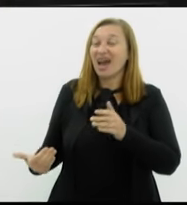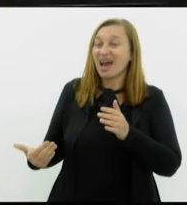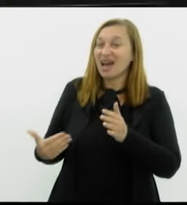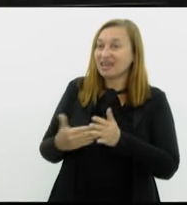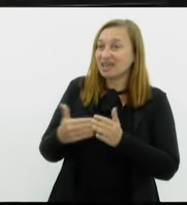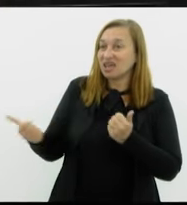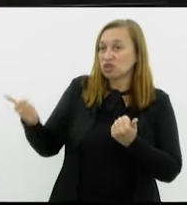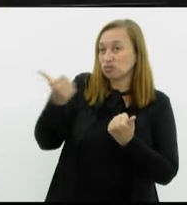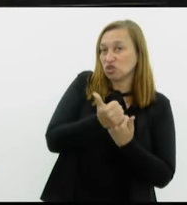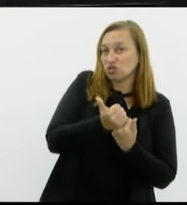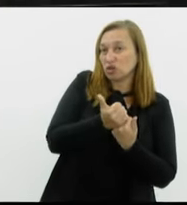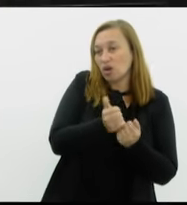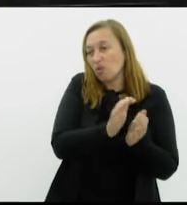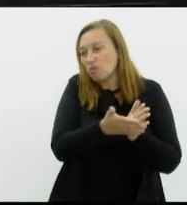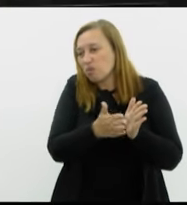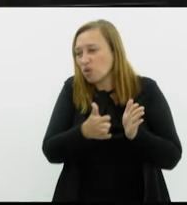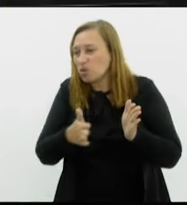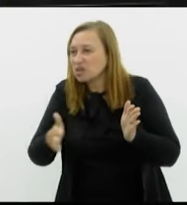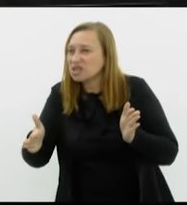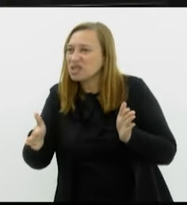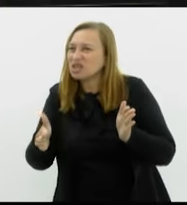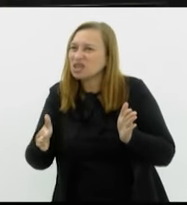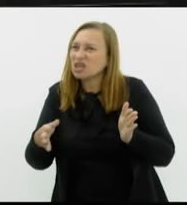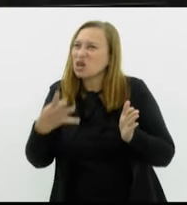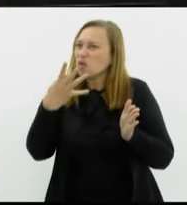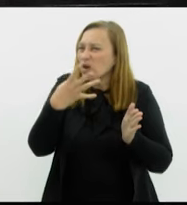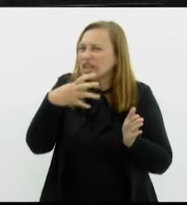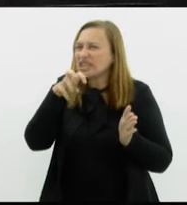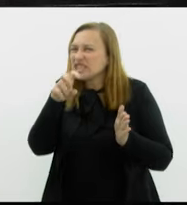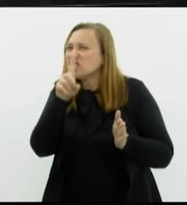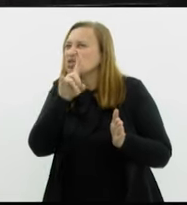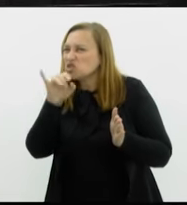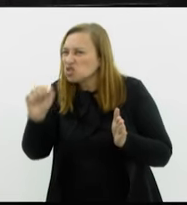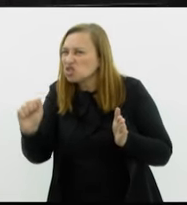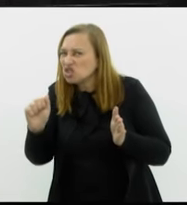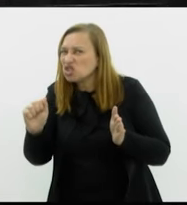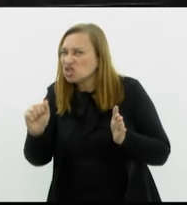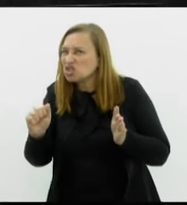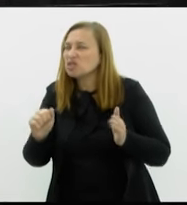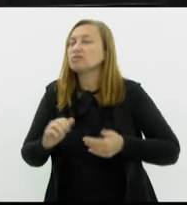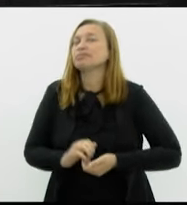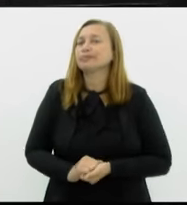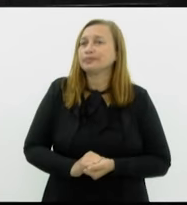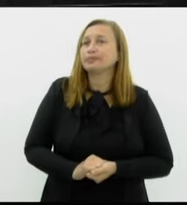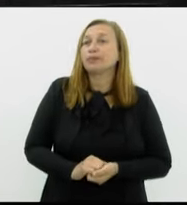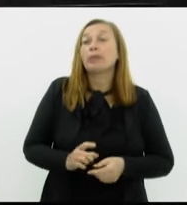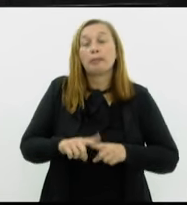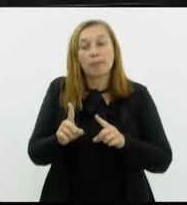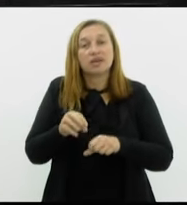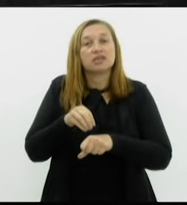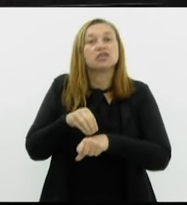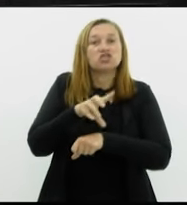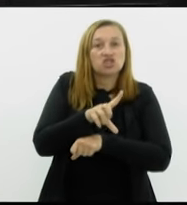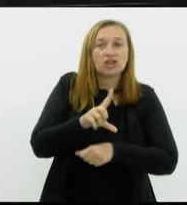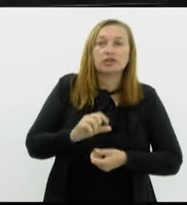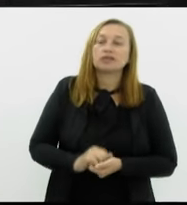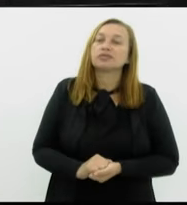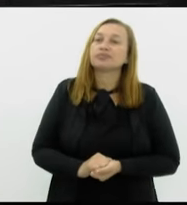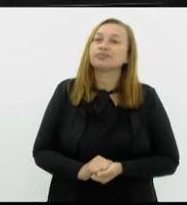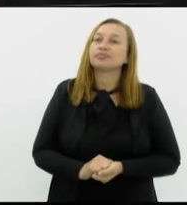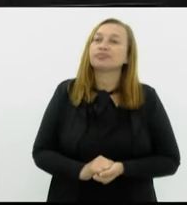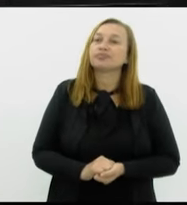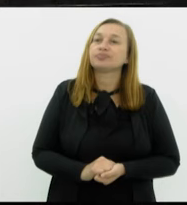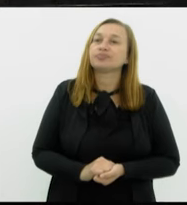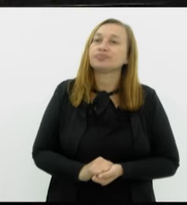um processo de talvez uns 45 dias de trâmites, mas ser indicada para